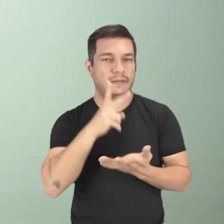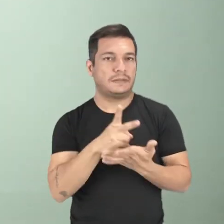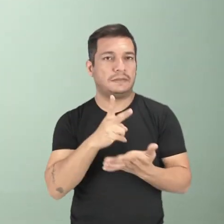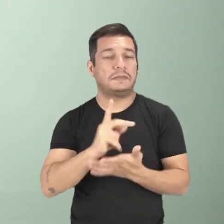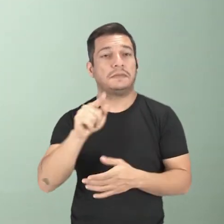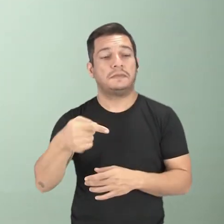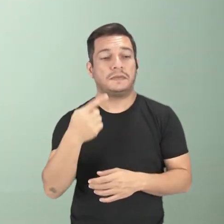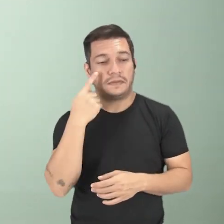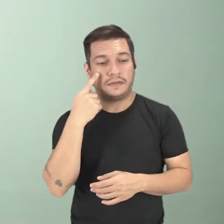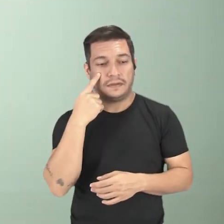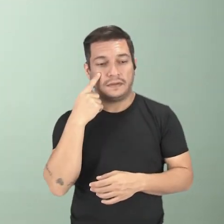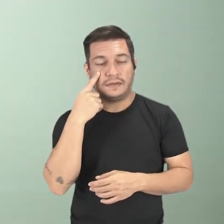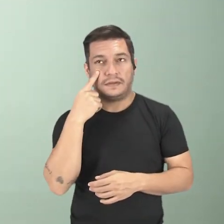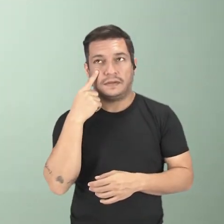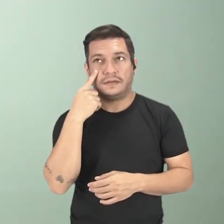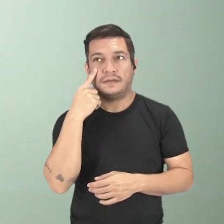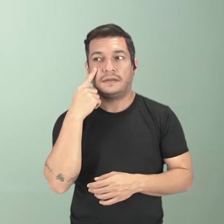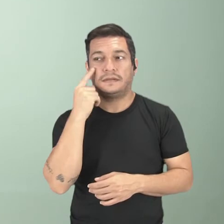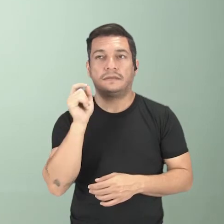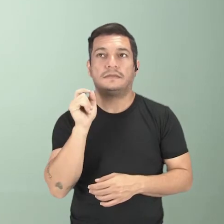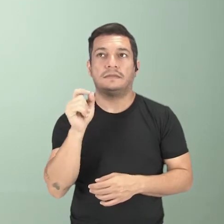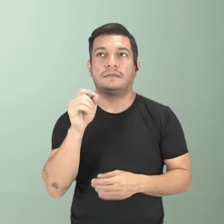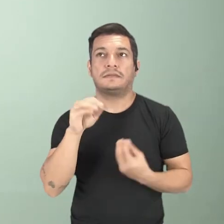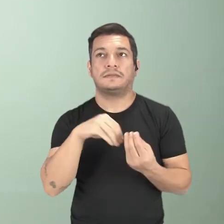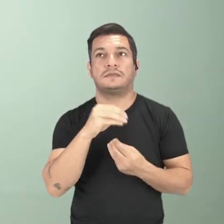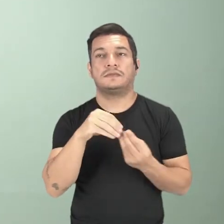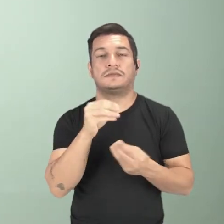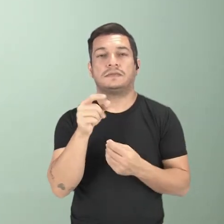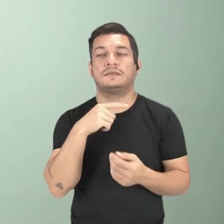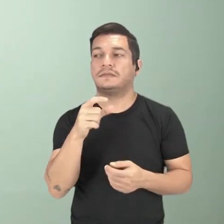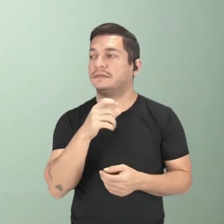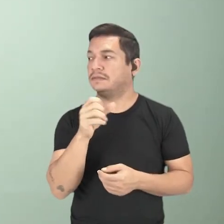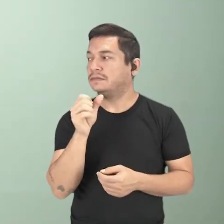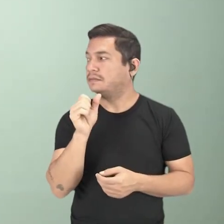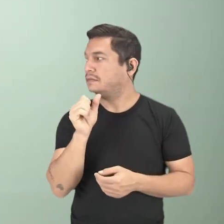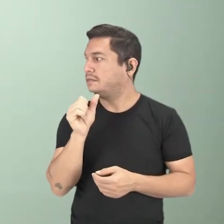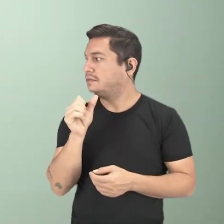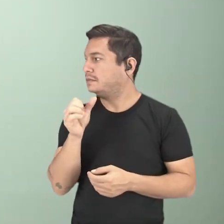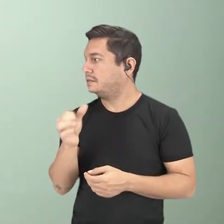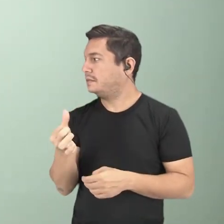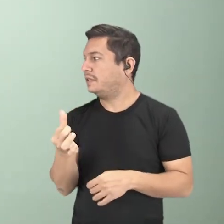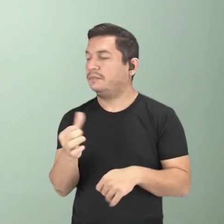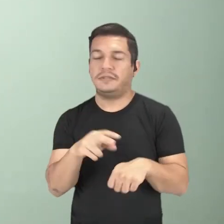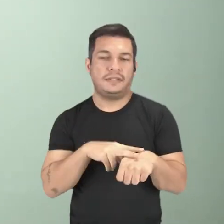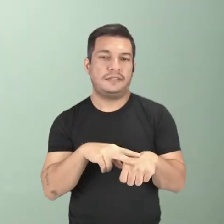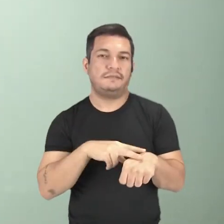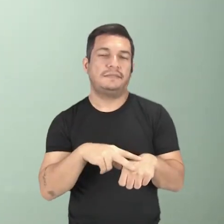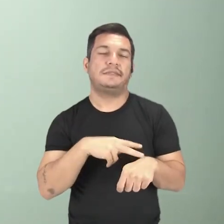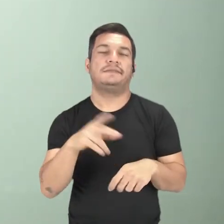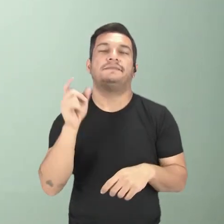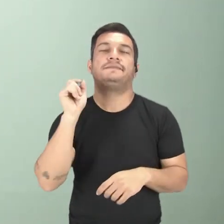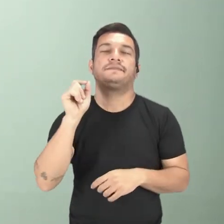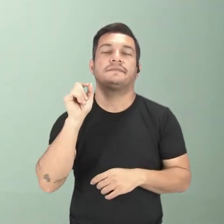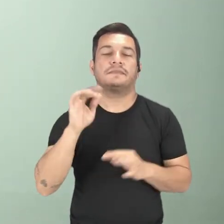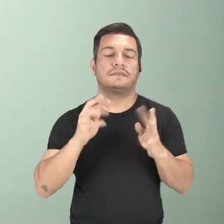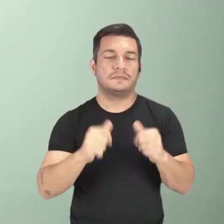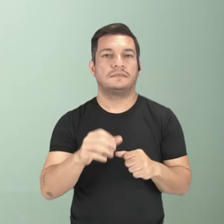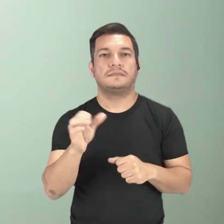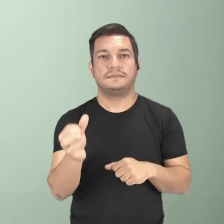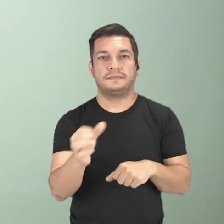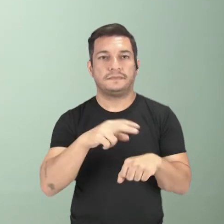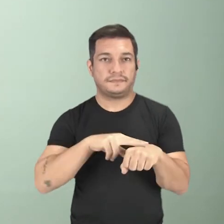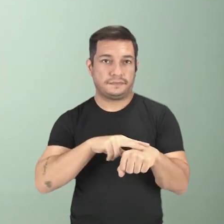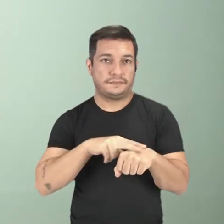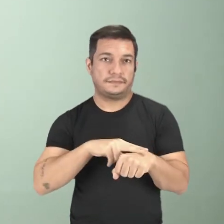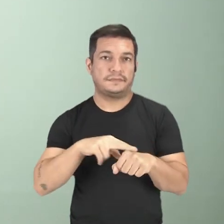ele pegou essas verdes também e cruzou elas, né, foi fazendo a reprodução delas, de um jeito até todas as ervilhas